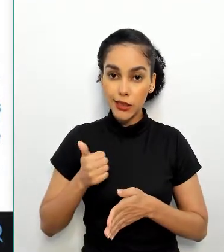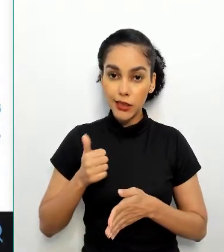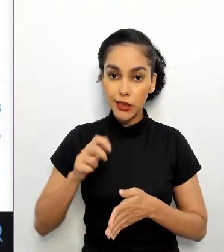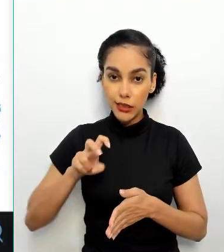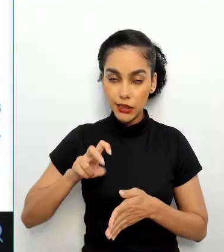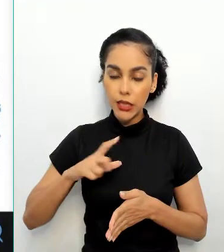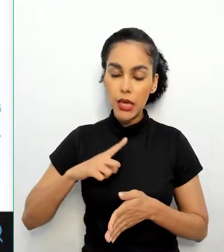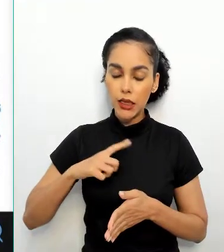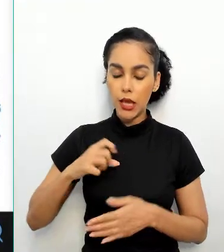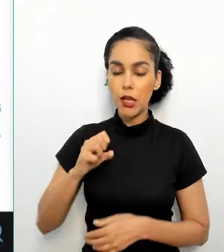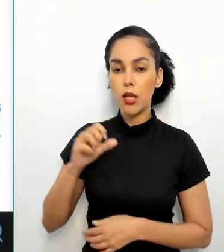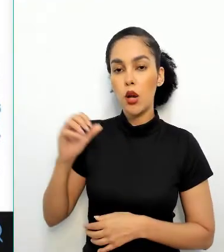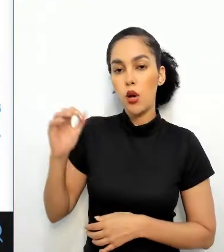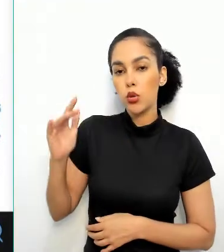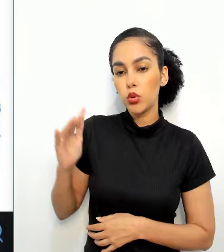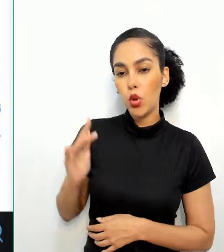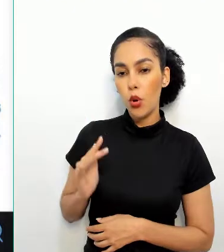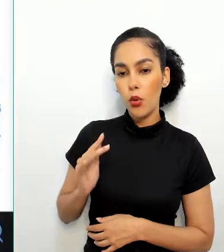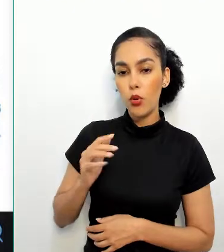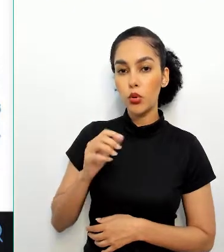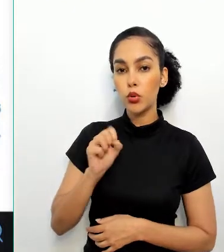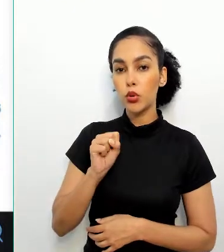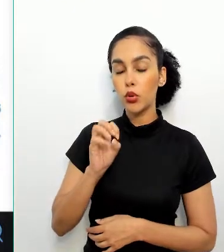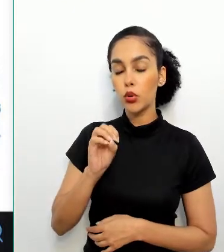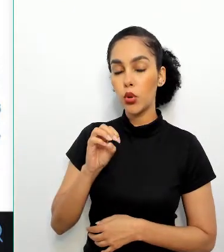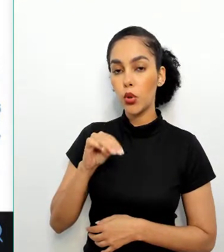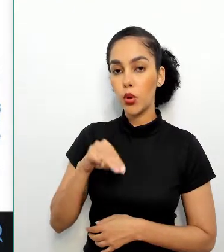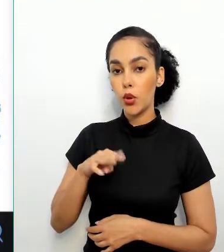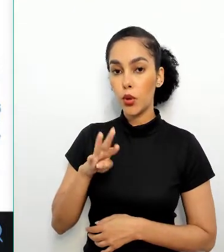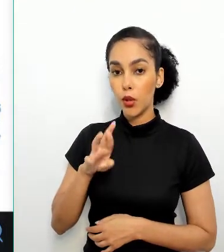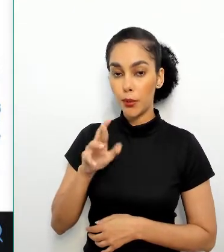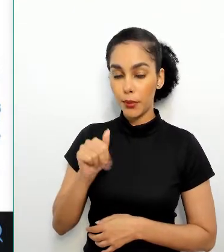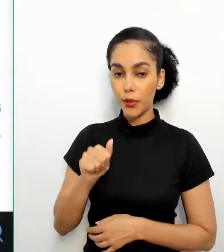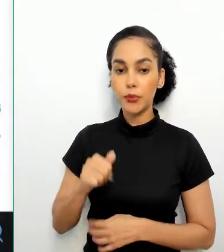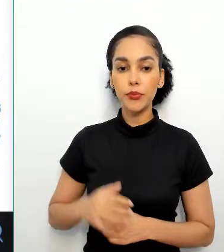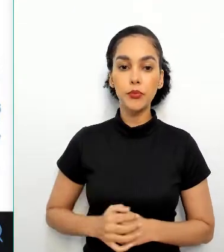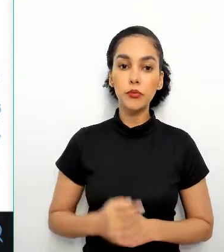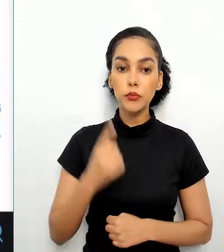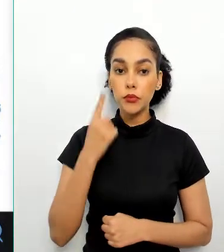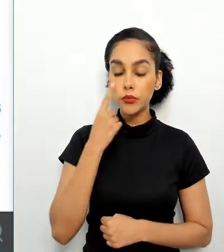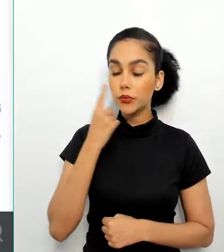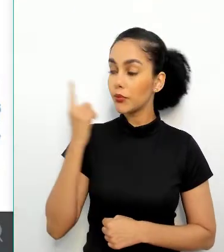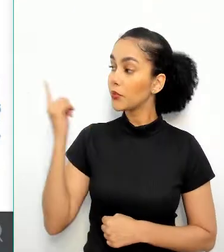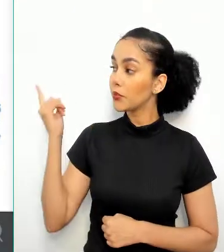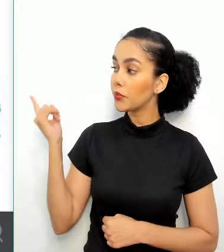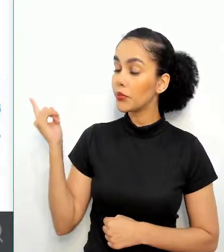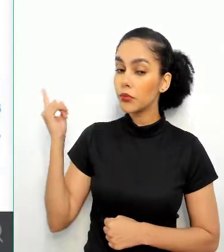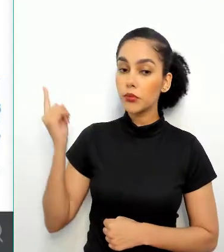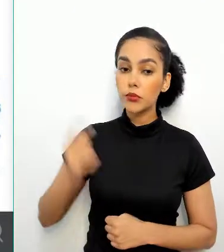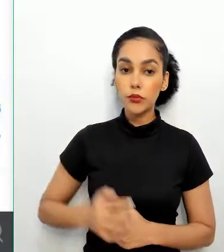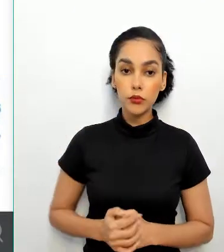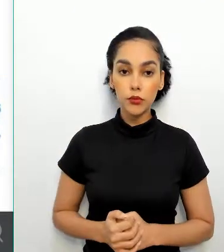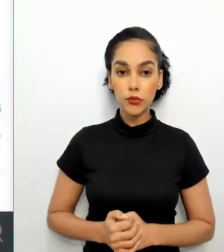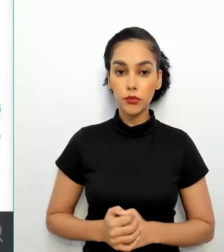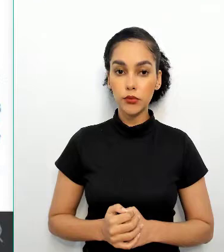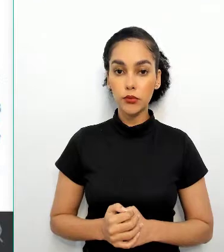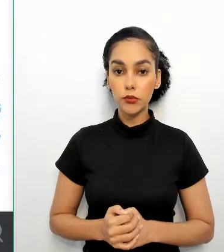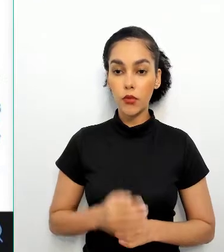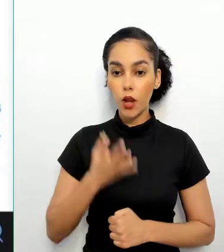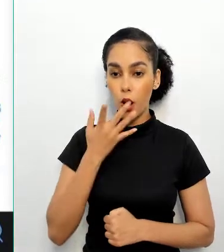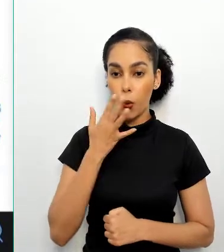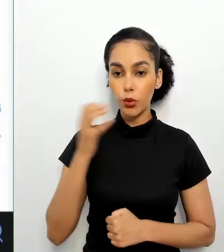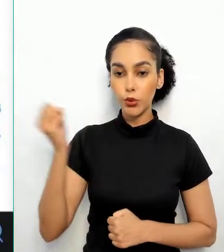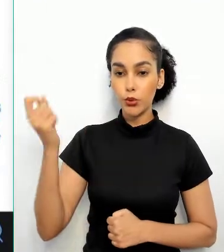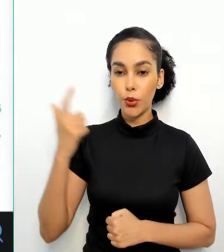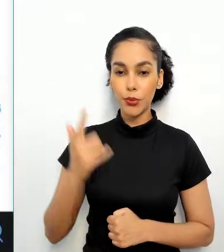vai ficar com sombra e a outra metade vai ficar com sol. Ou seja, esse sol da tarde, deixa eu botar uma cor agora de sol